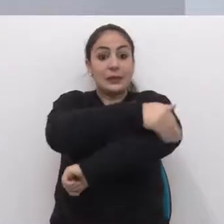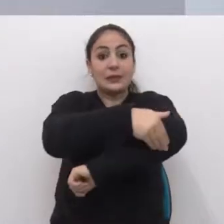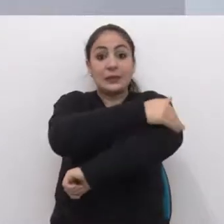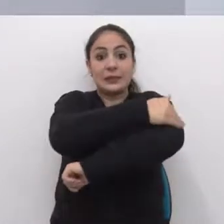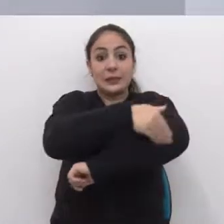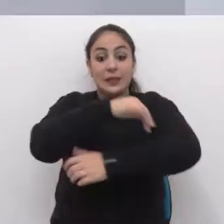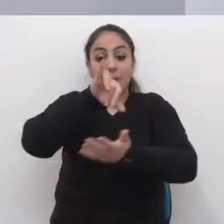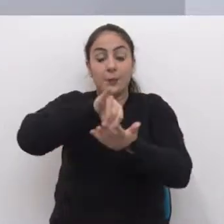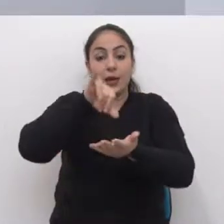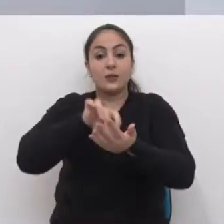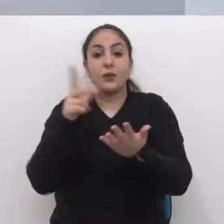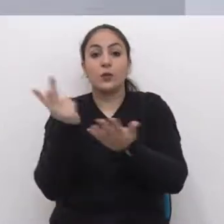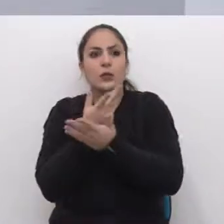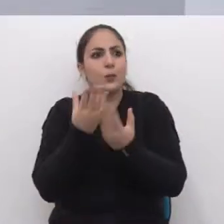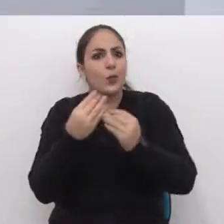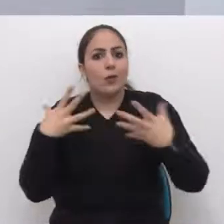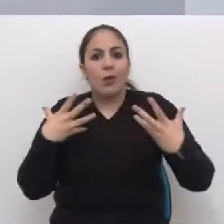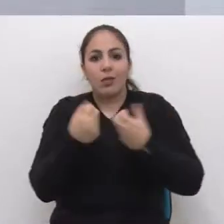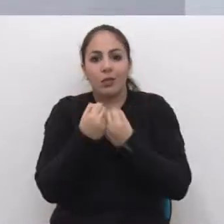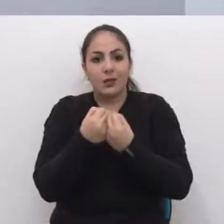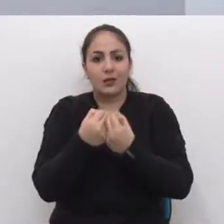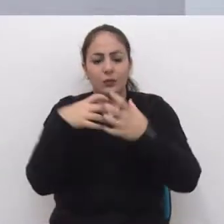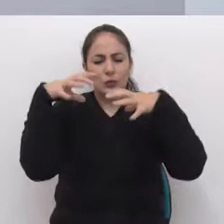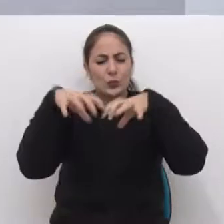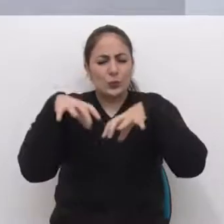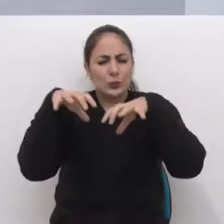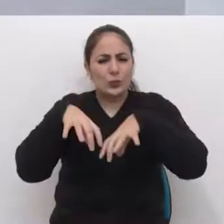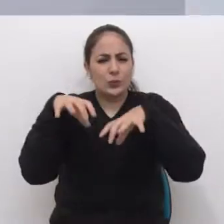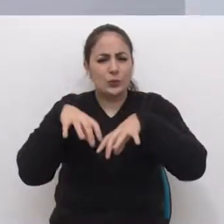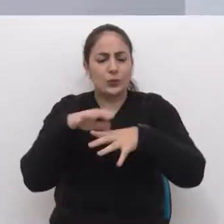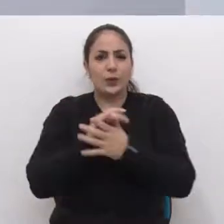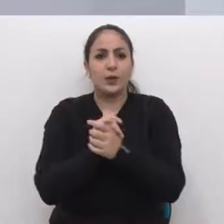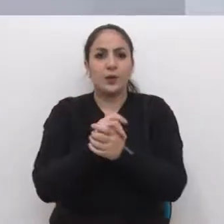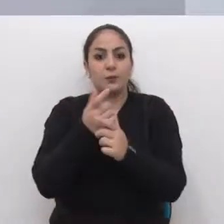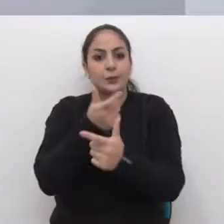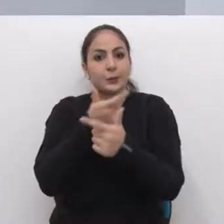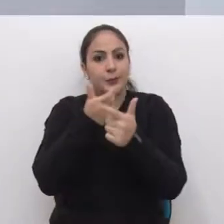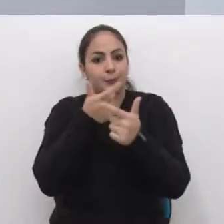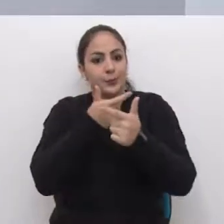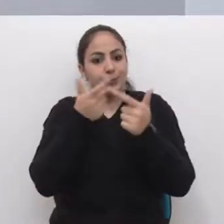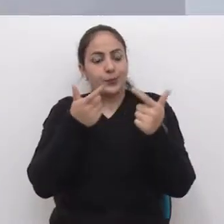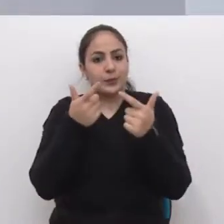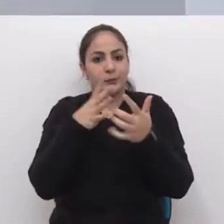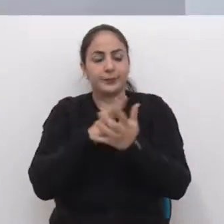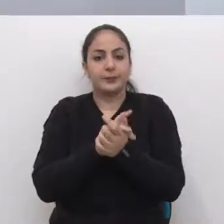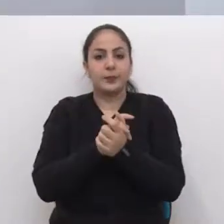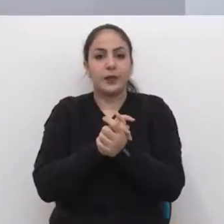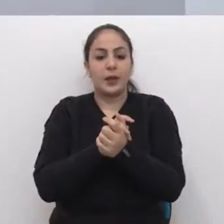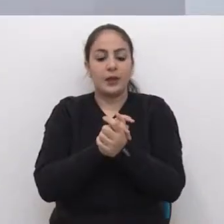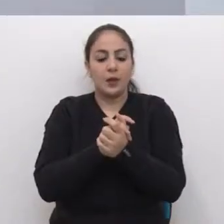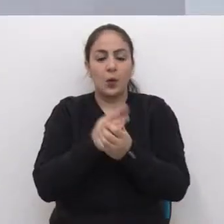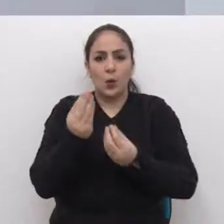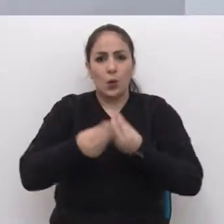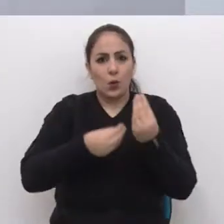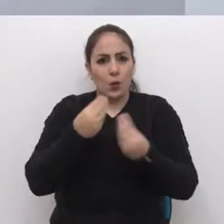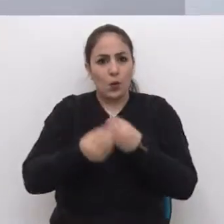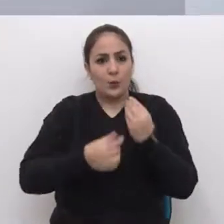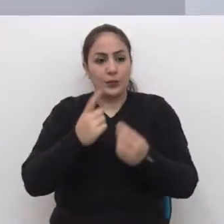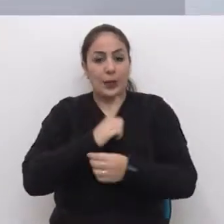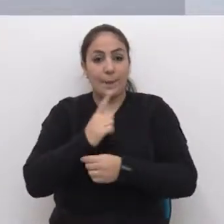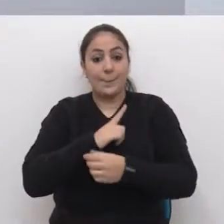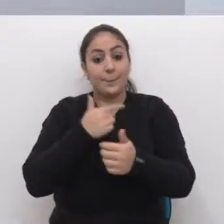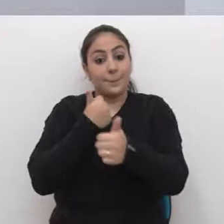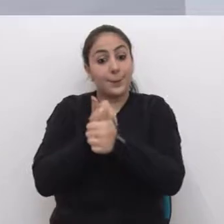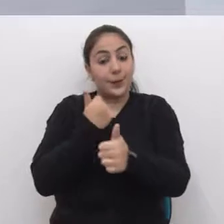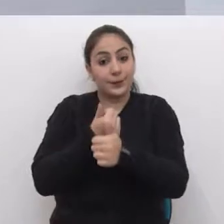ainda mais em dias chuvosos, que a gente está vendo agora, a gente está vivendo nesses últimos dias, isso aumenta, né? Por envolver uma área próxima ao